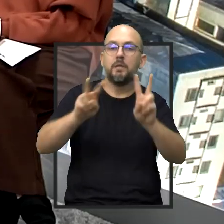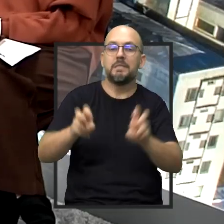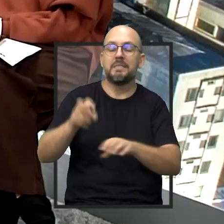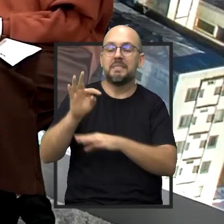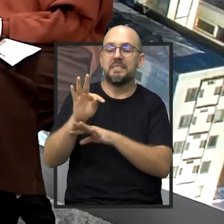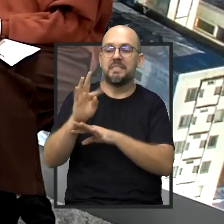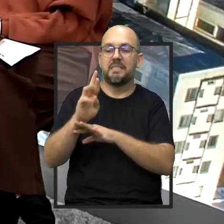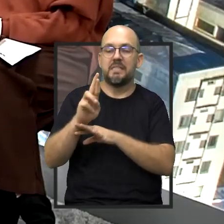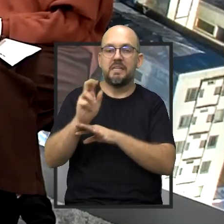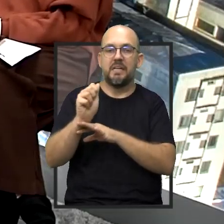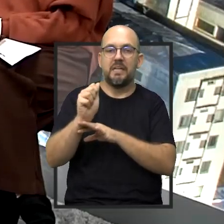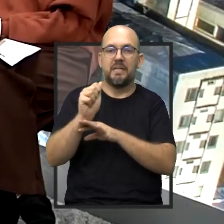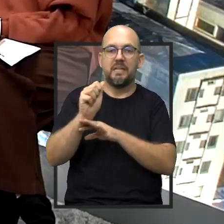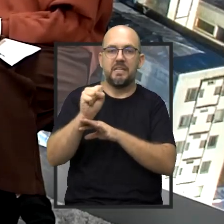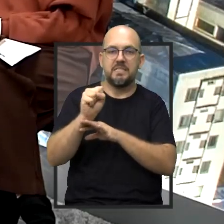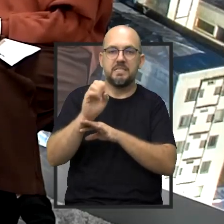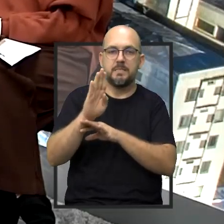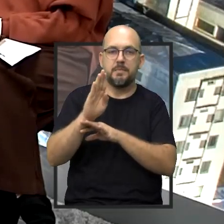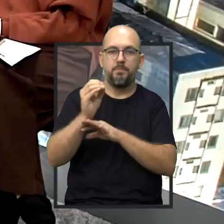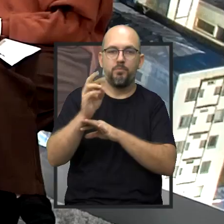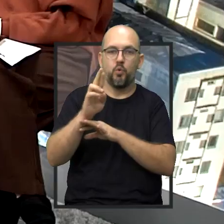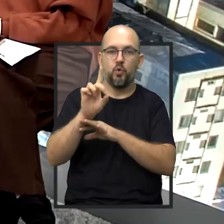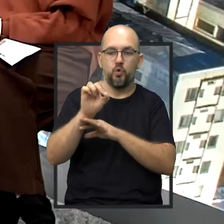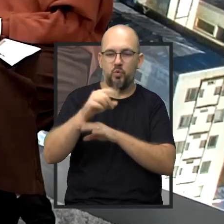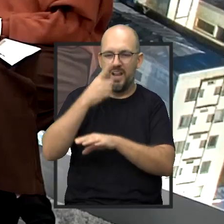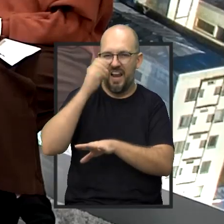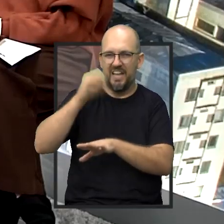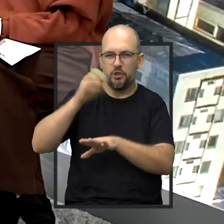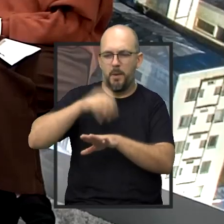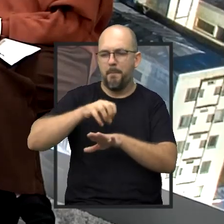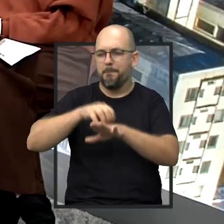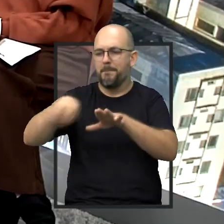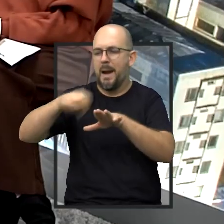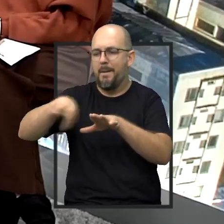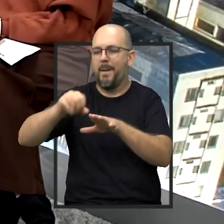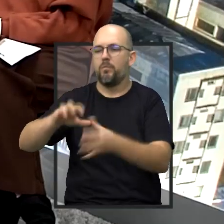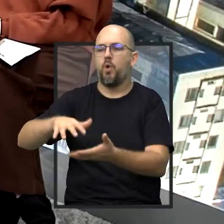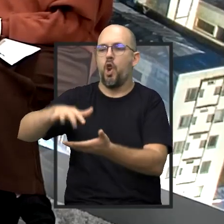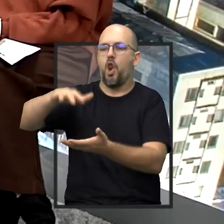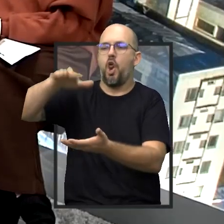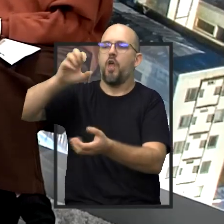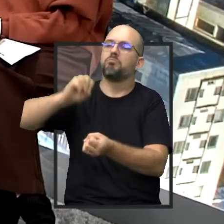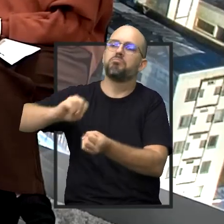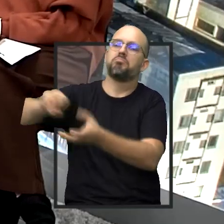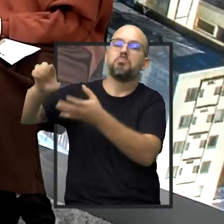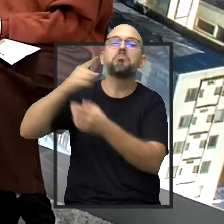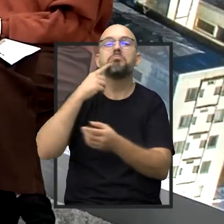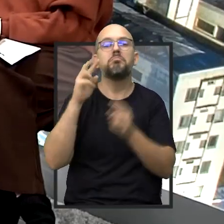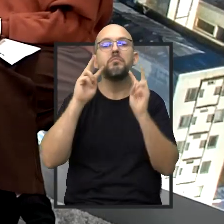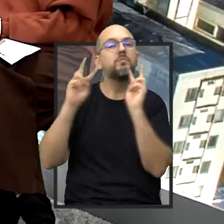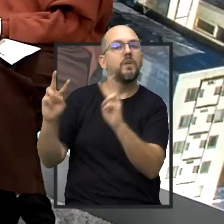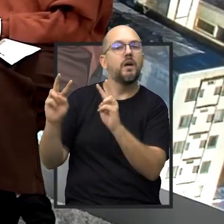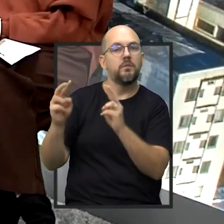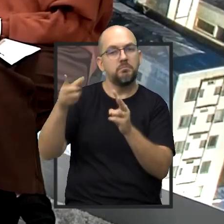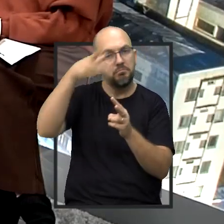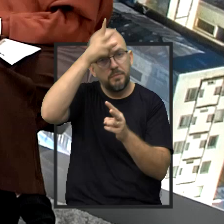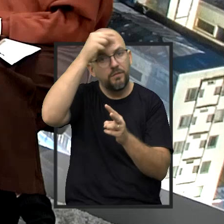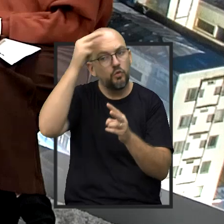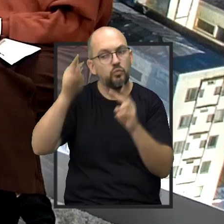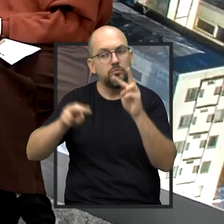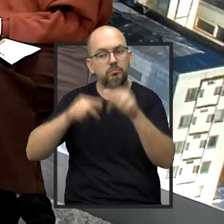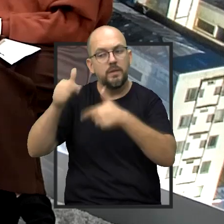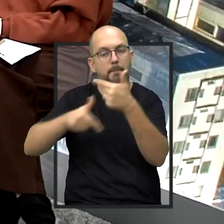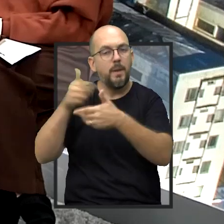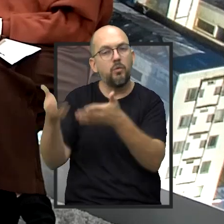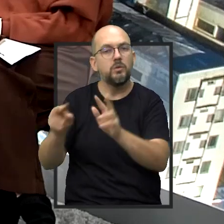área do transbordo. Como é que a senhora avalia essa questão aqui administrada pelo Poder Executivo e também qual a expectativa com